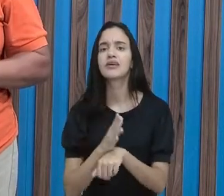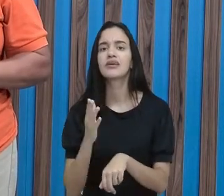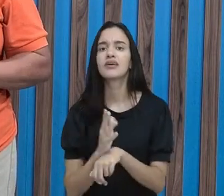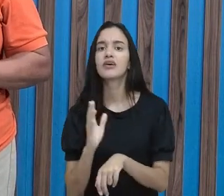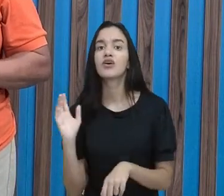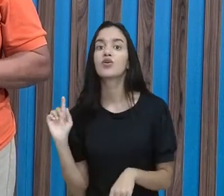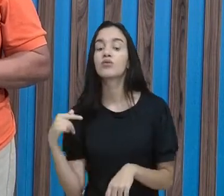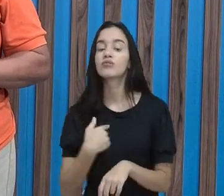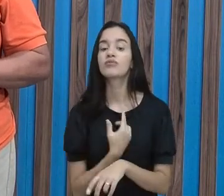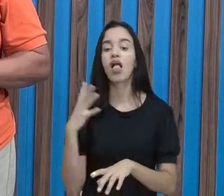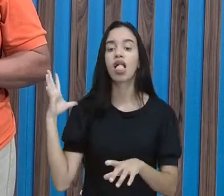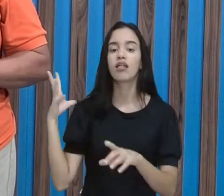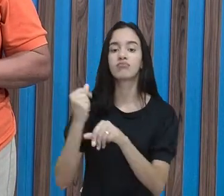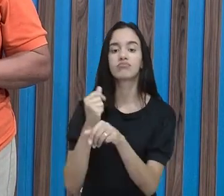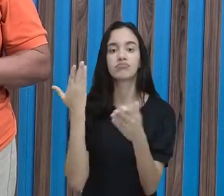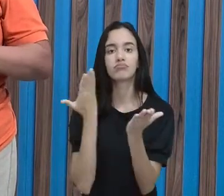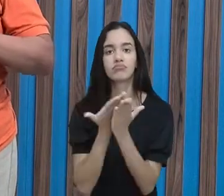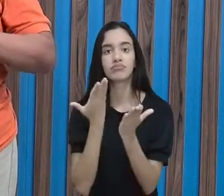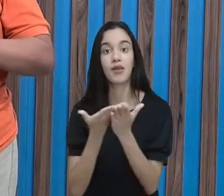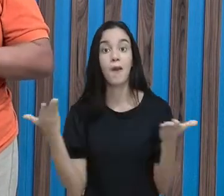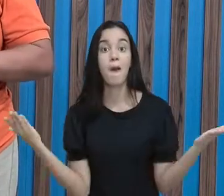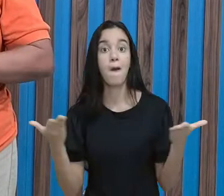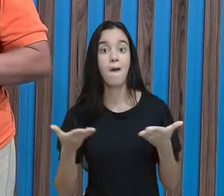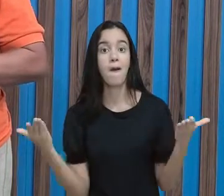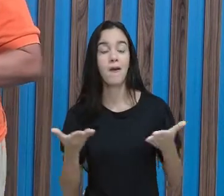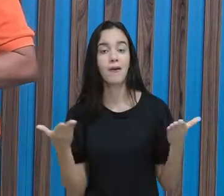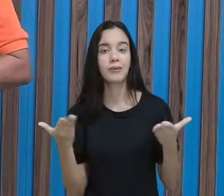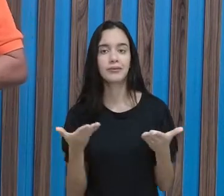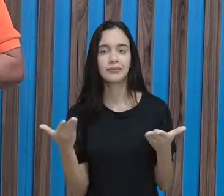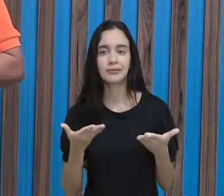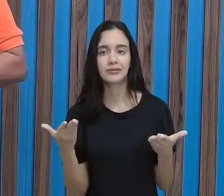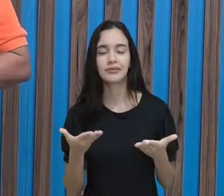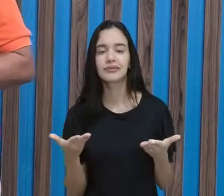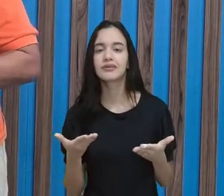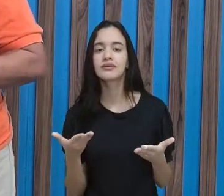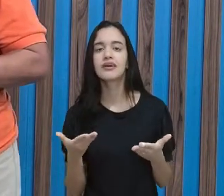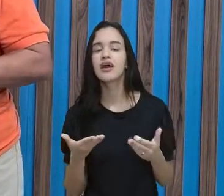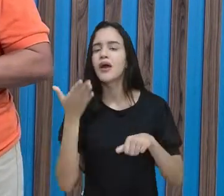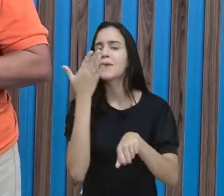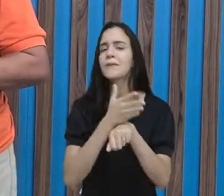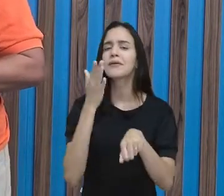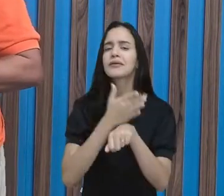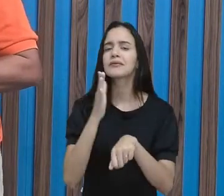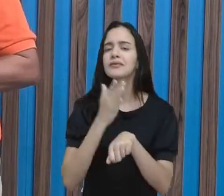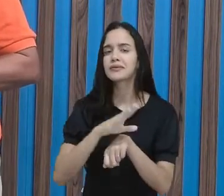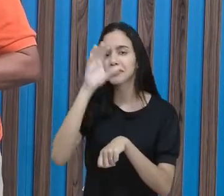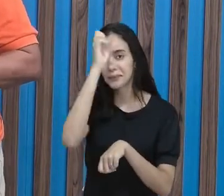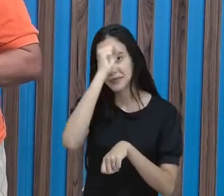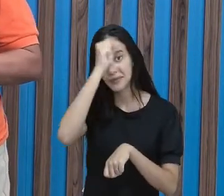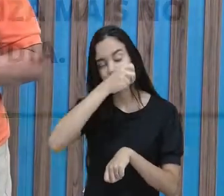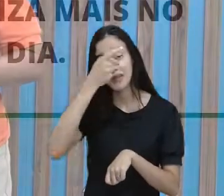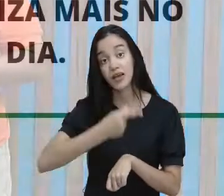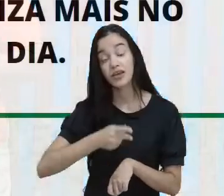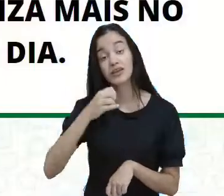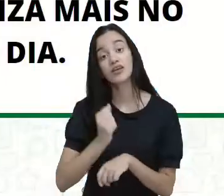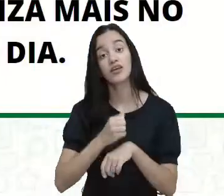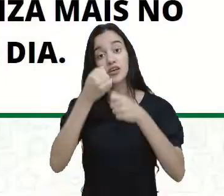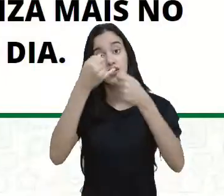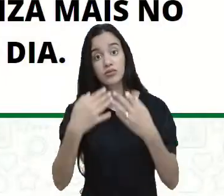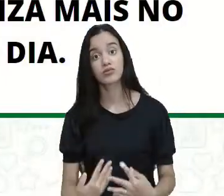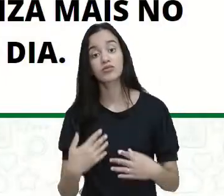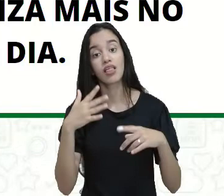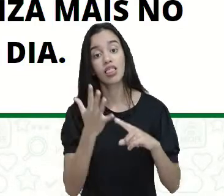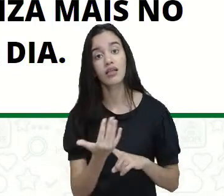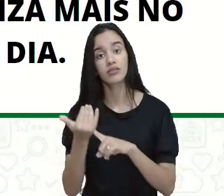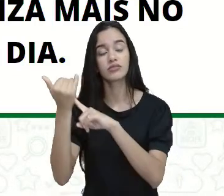na aula de hoje, tá certo? Vamos colocar em prática o que aprendemos aqui. Falamos sobre